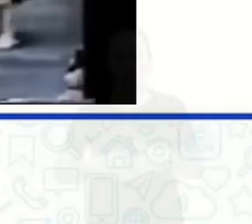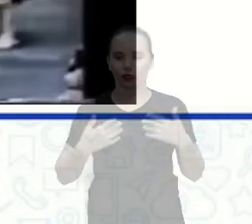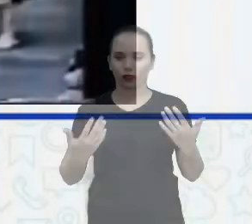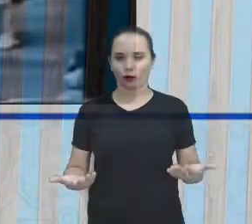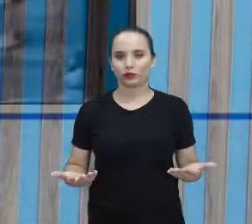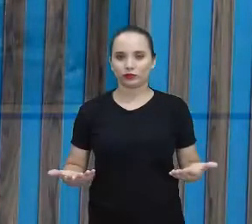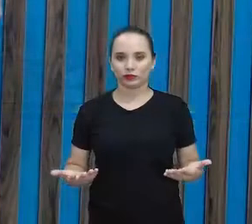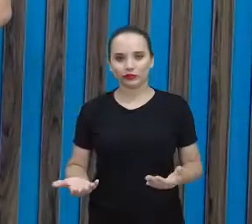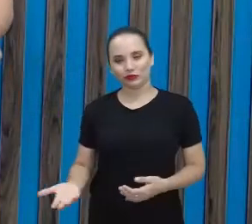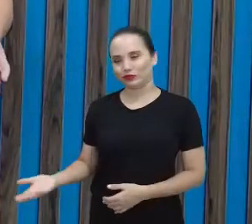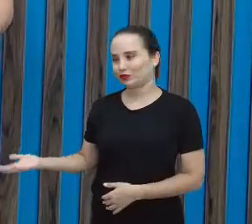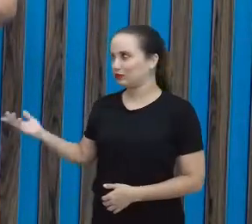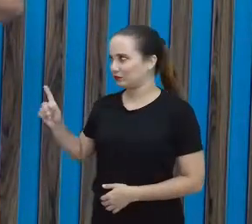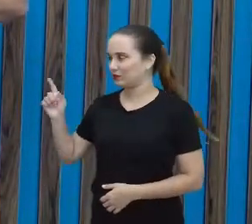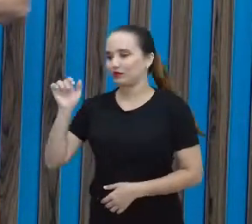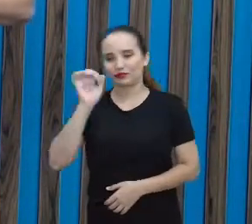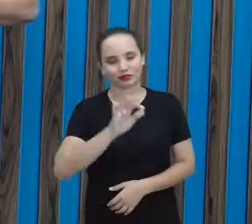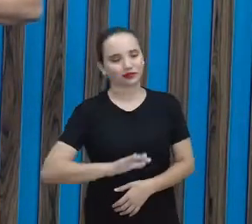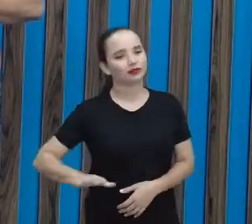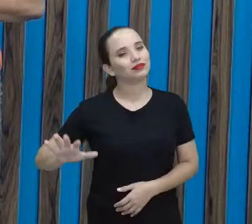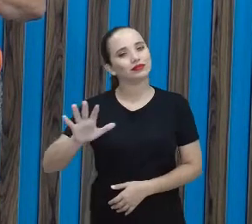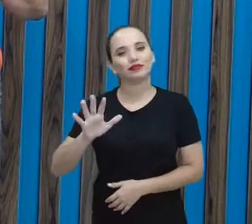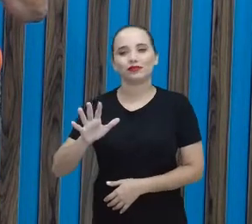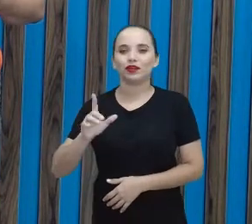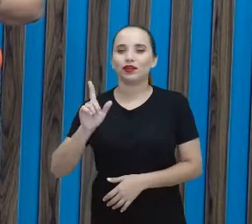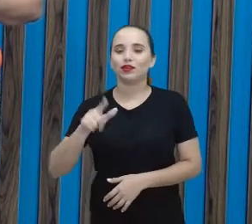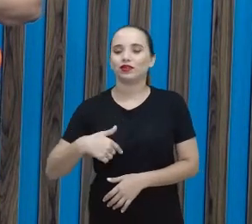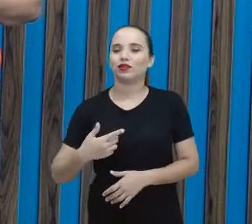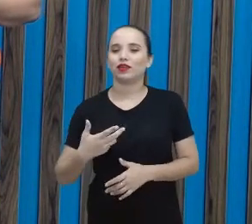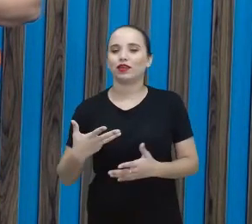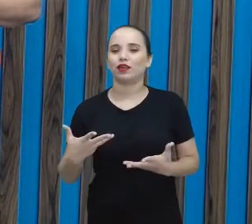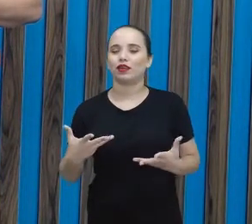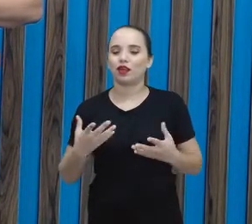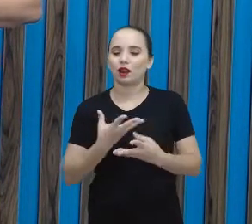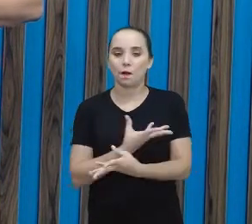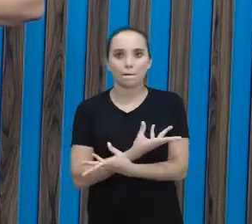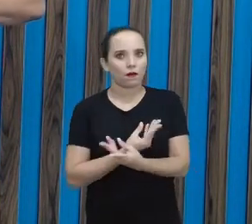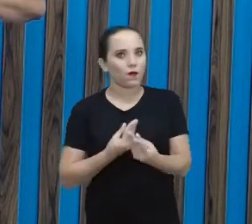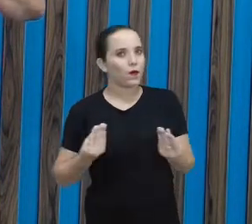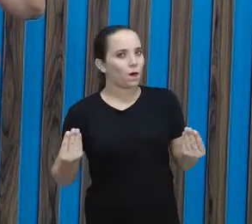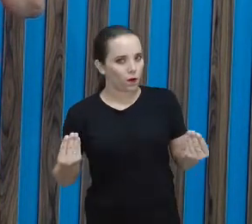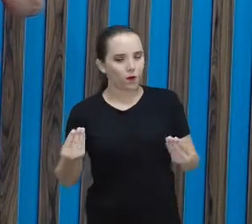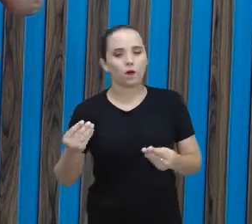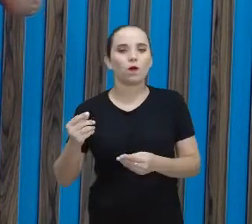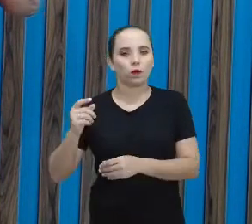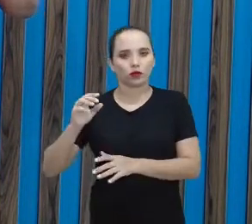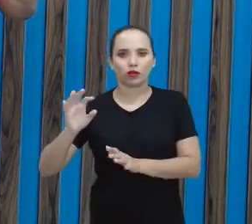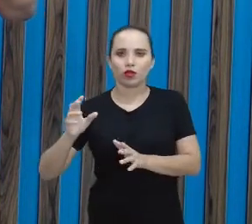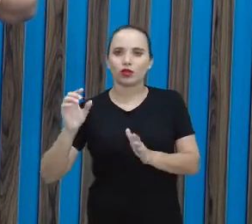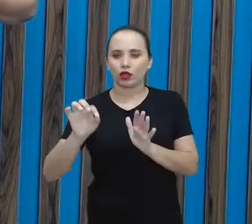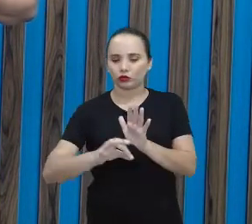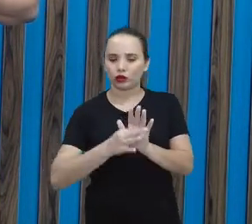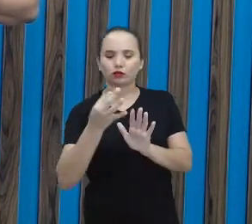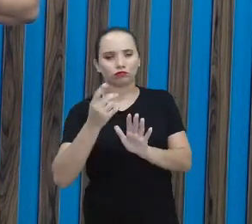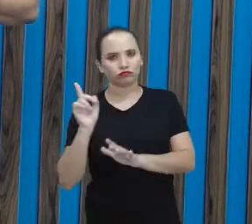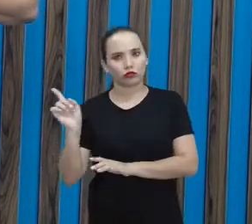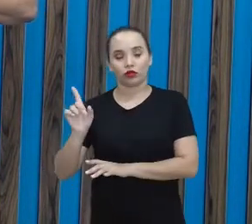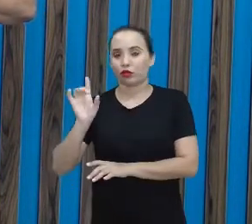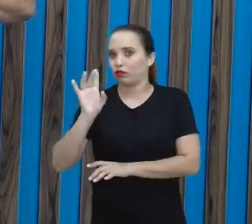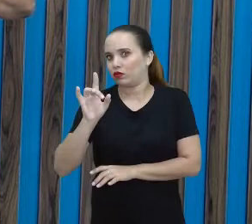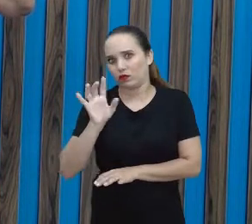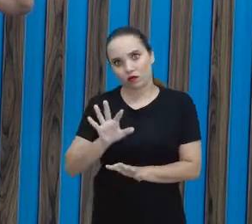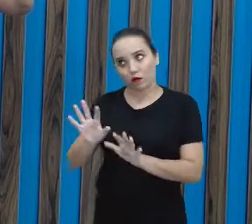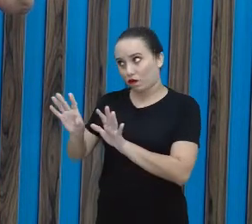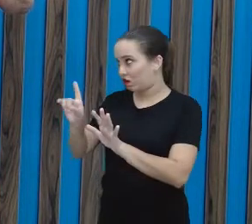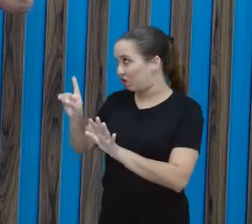Então, tá aí, né? A obra de Ariano é vasta, né? Ela não se resume ao Alto da Compadecida,